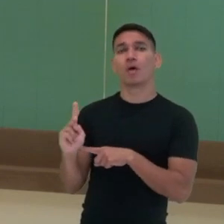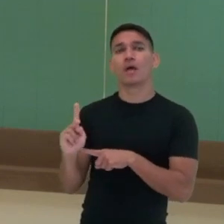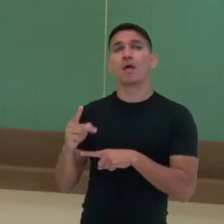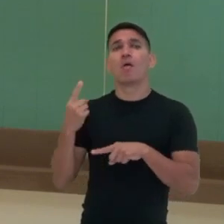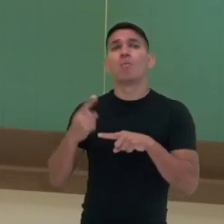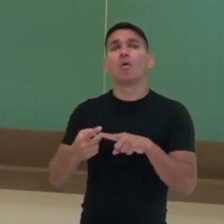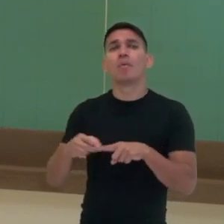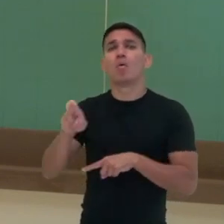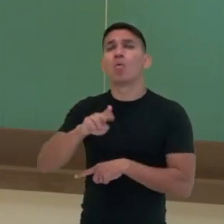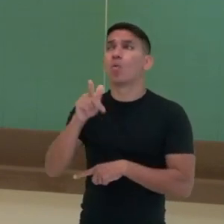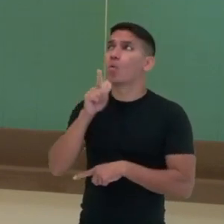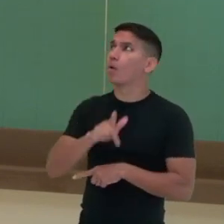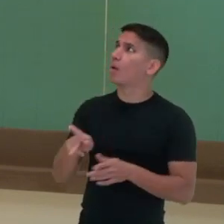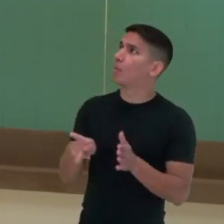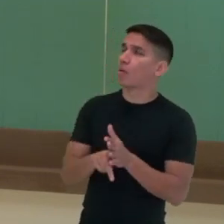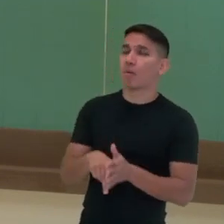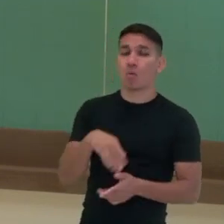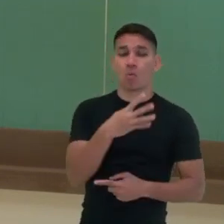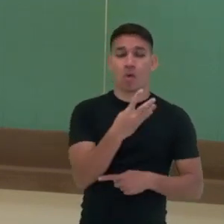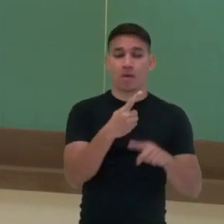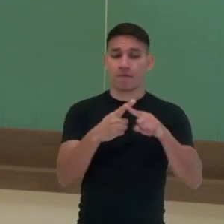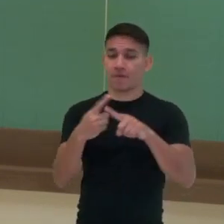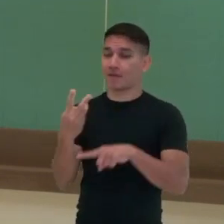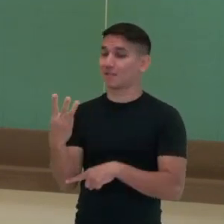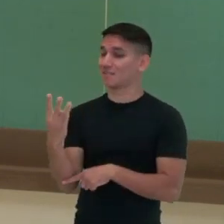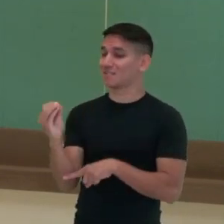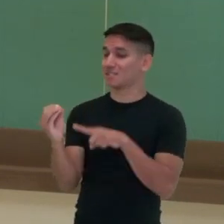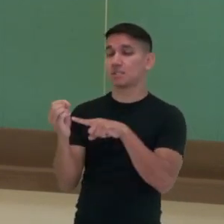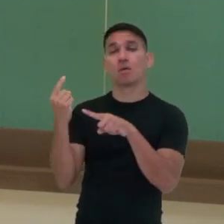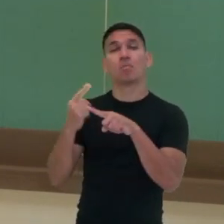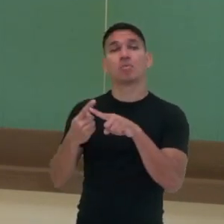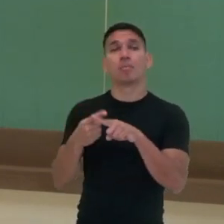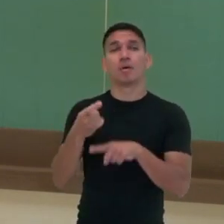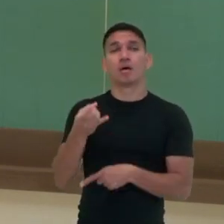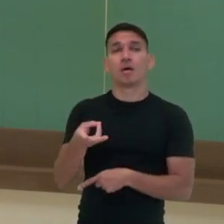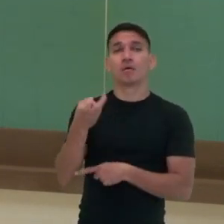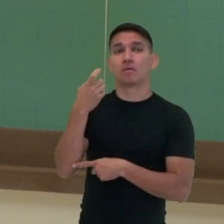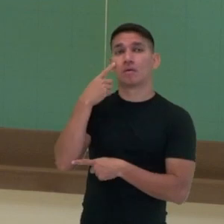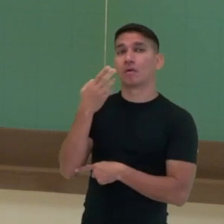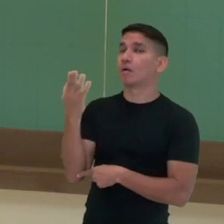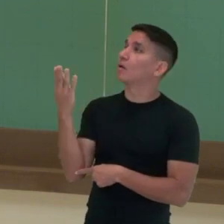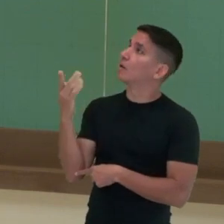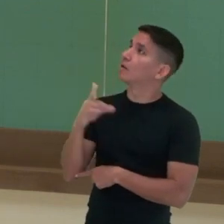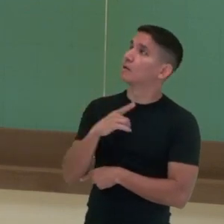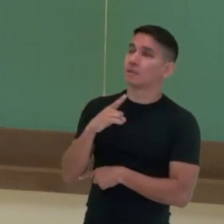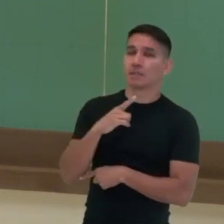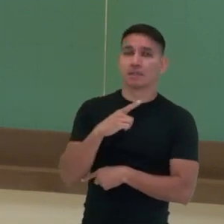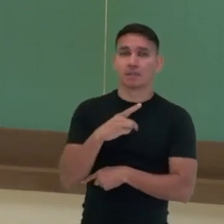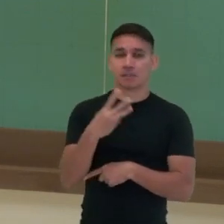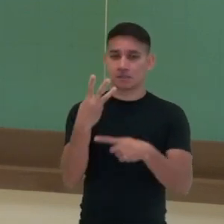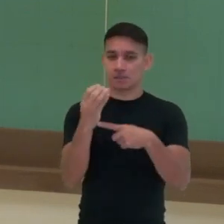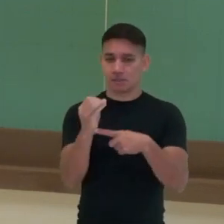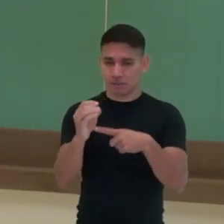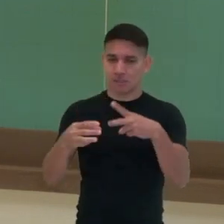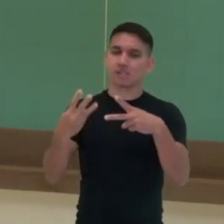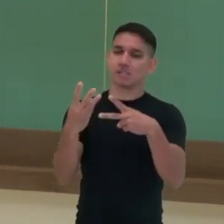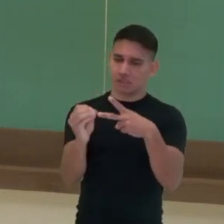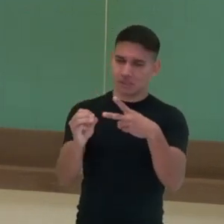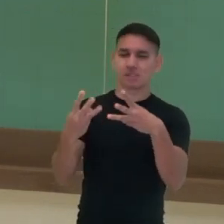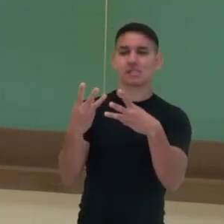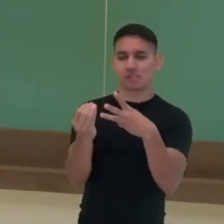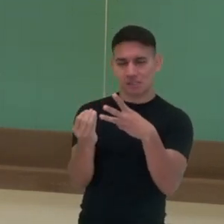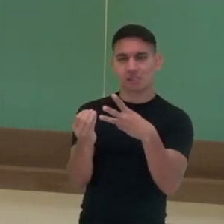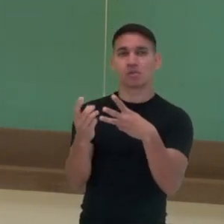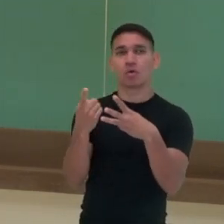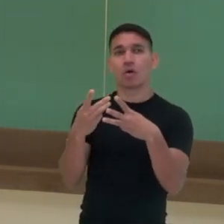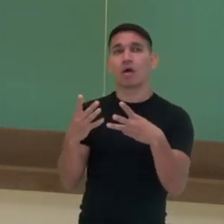pode utilizar 4 vezes 30? Porque se a gente observar aqui, ó, né, é 30 mais 30 mais 30 mais 30, né,